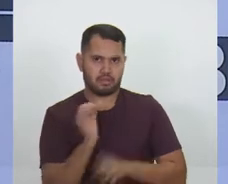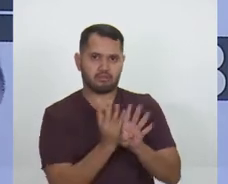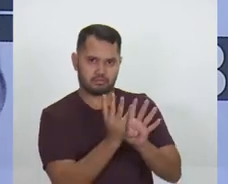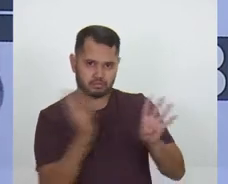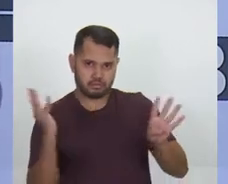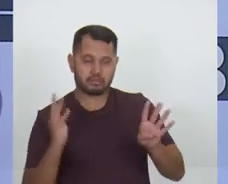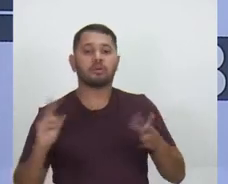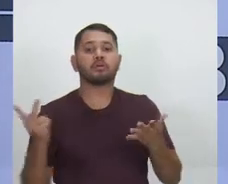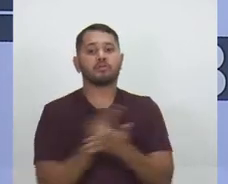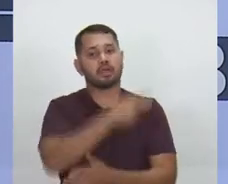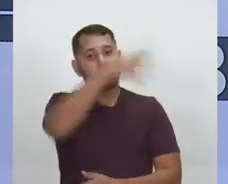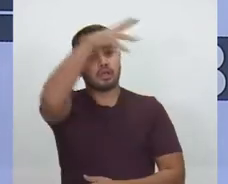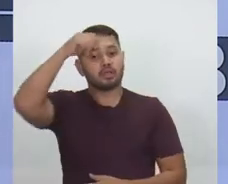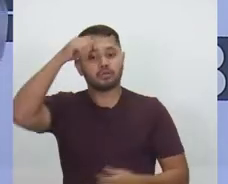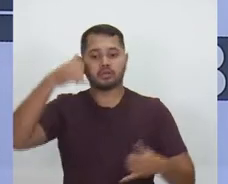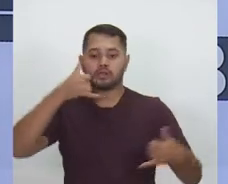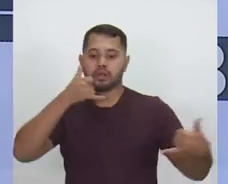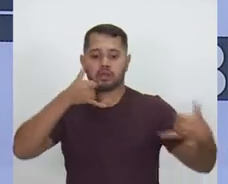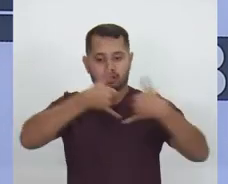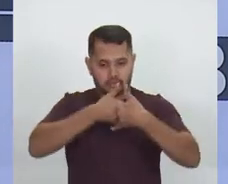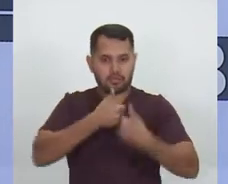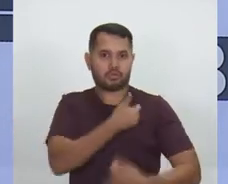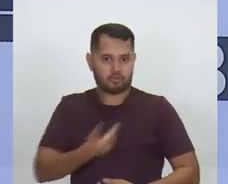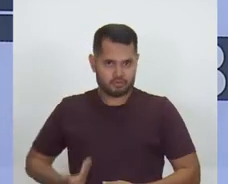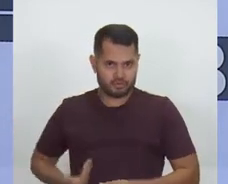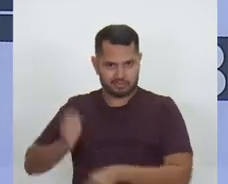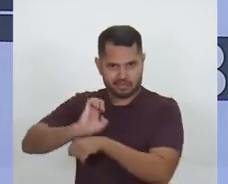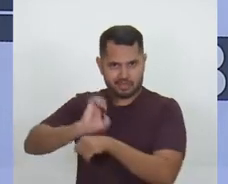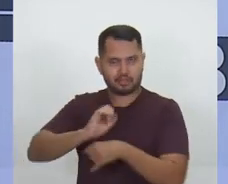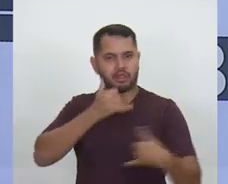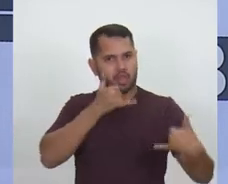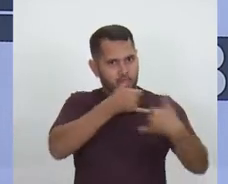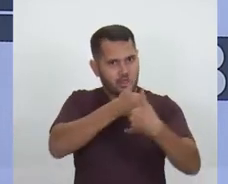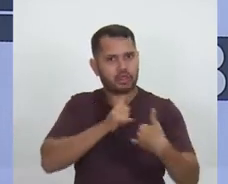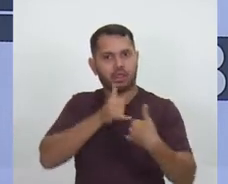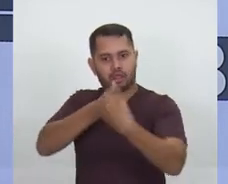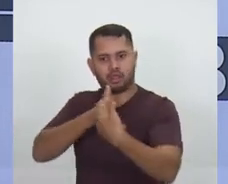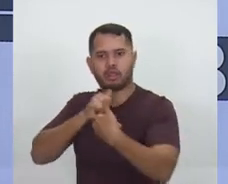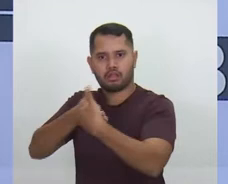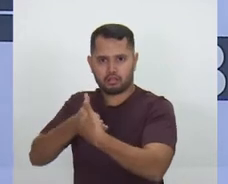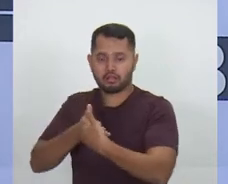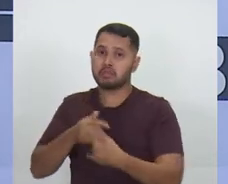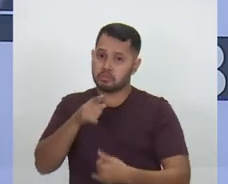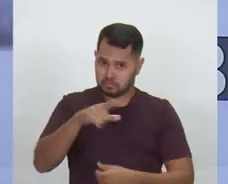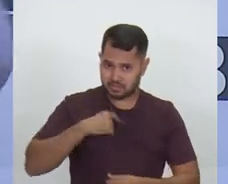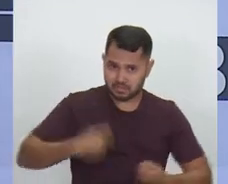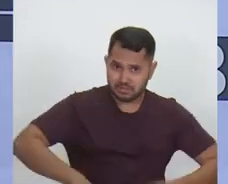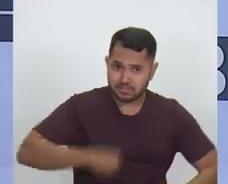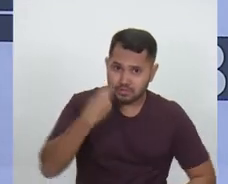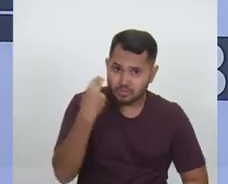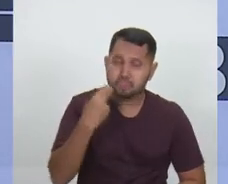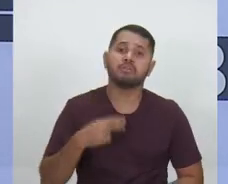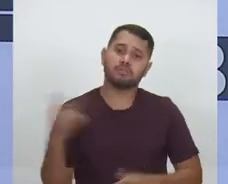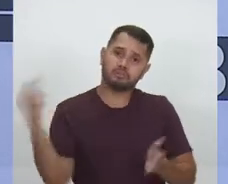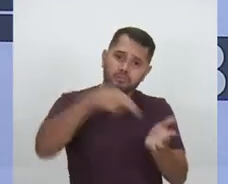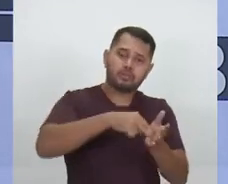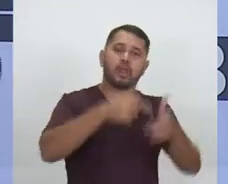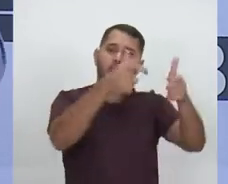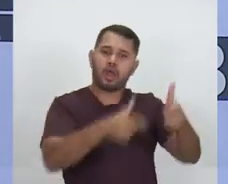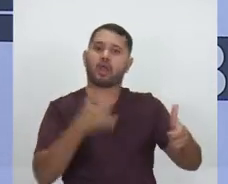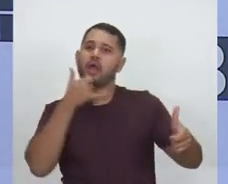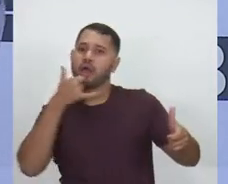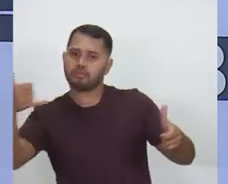passaram a receber uma ligação do governo do estado seu raimundo você precisa de uma cirurgia compareça à unidade tal